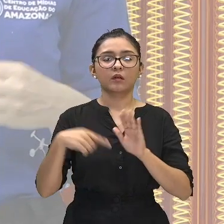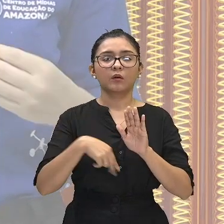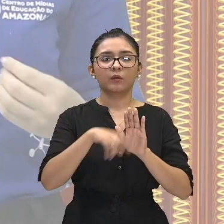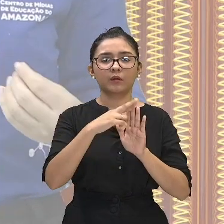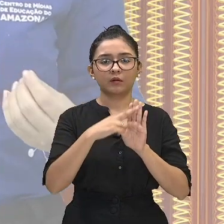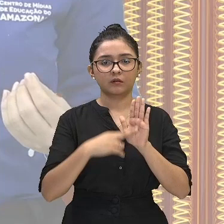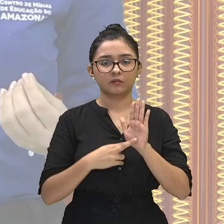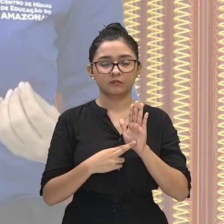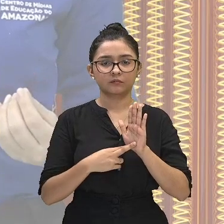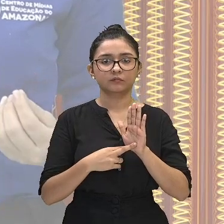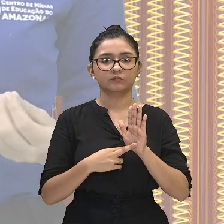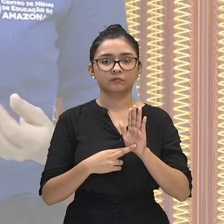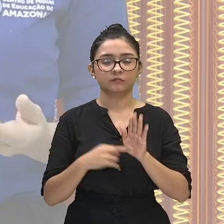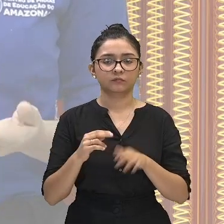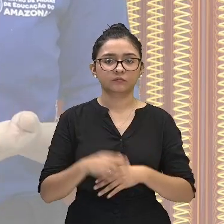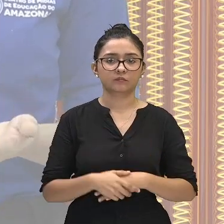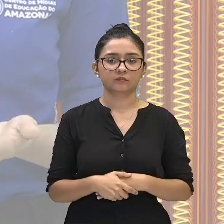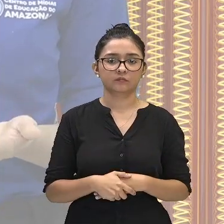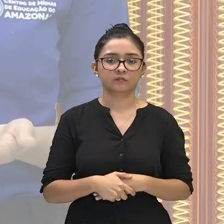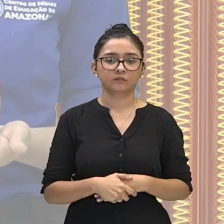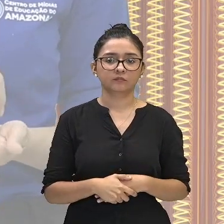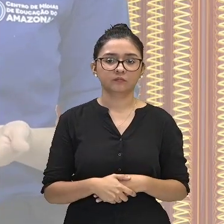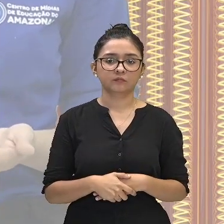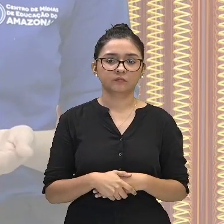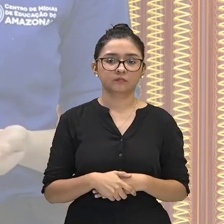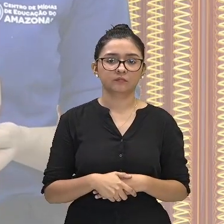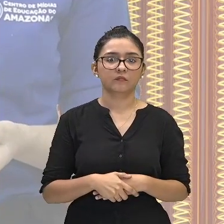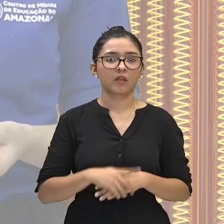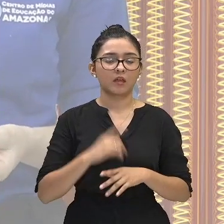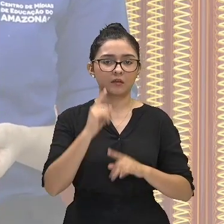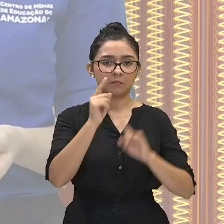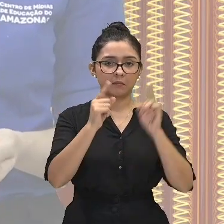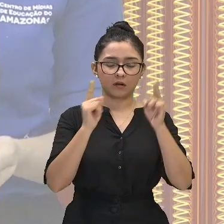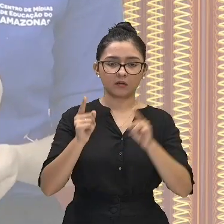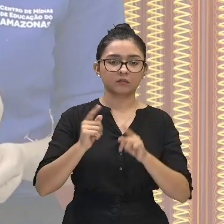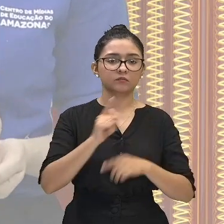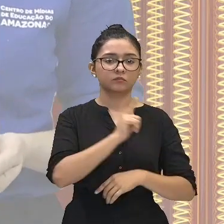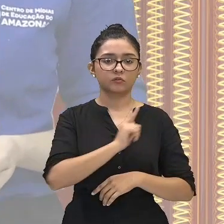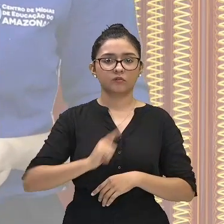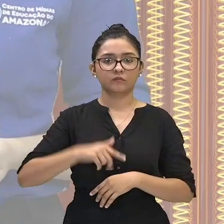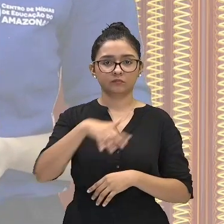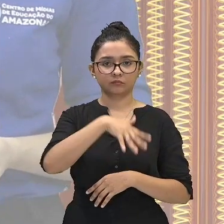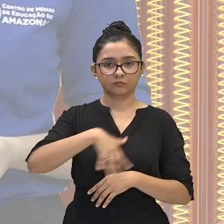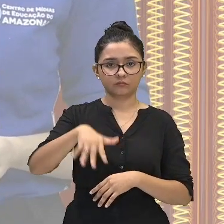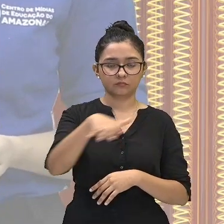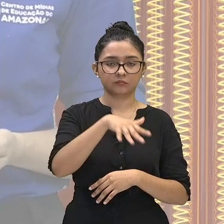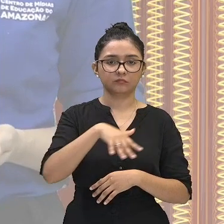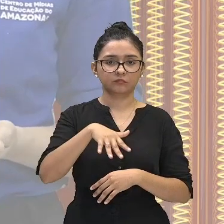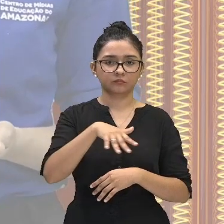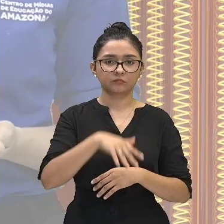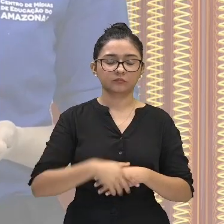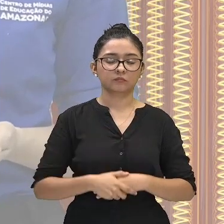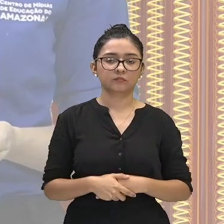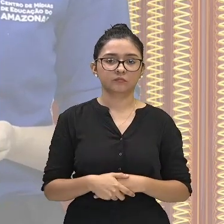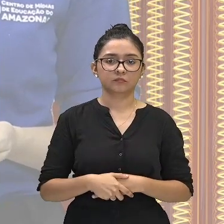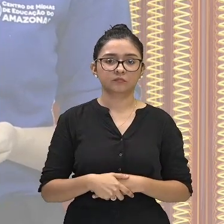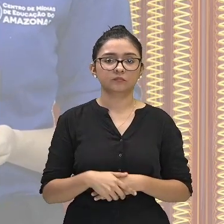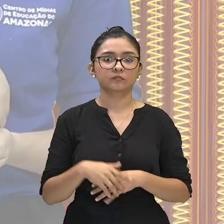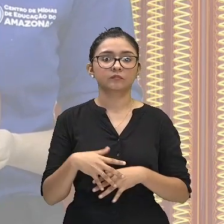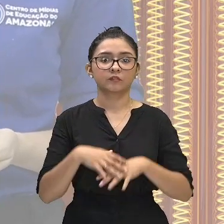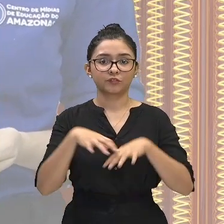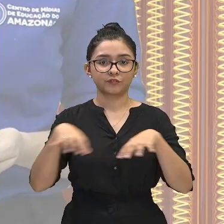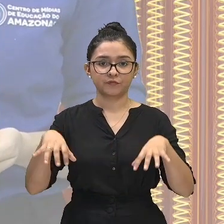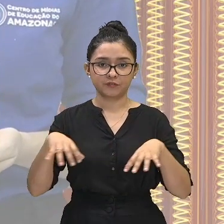ali descentralizado. Ele manda, governa naquele seu pedaço de terra, que é dividido